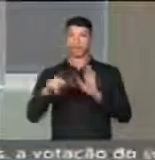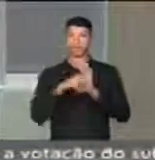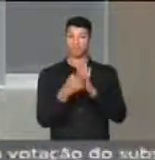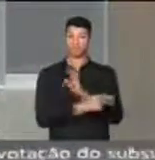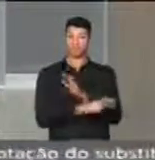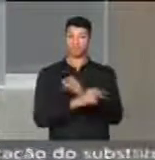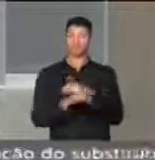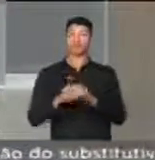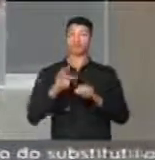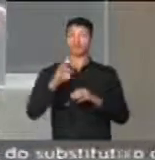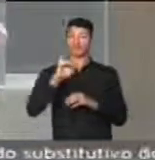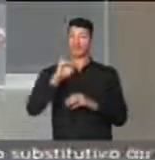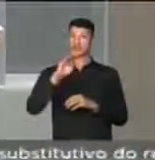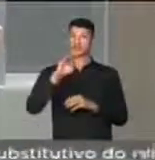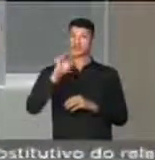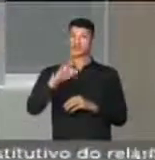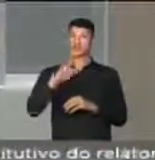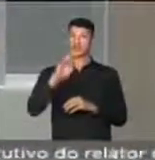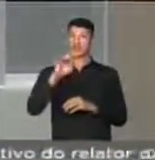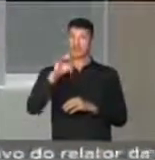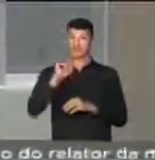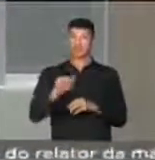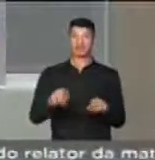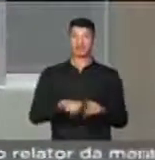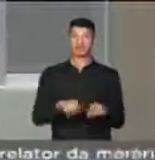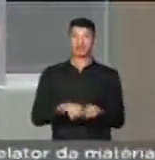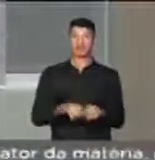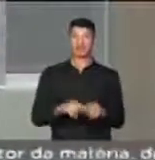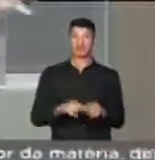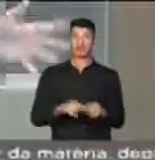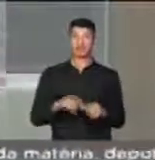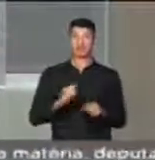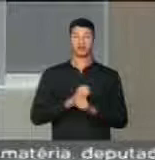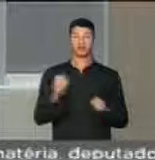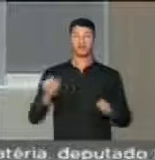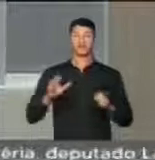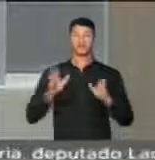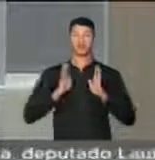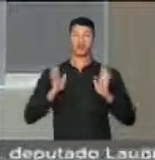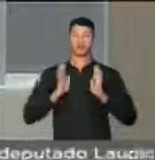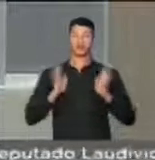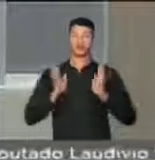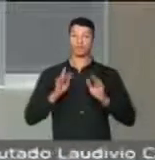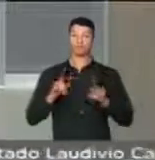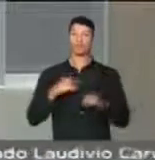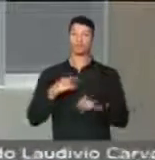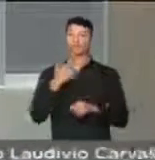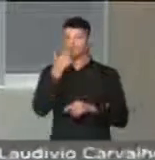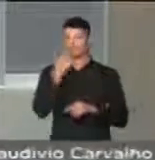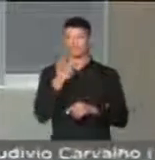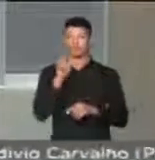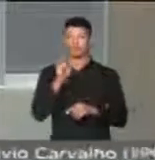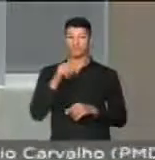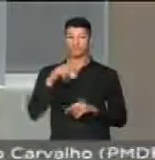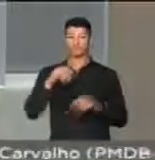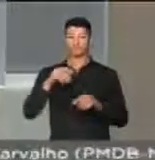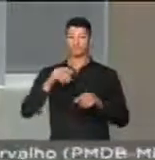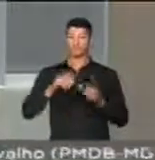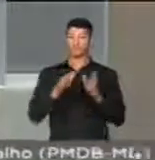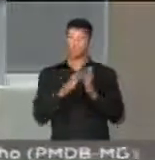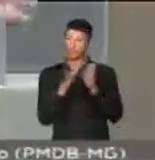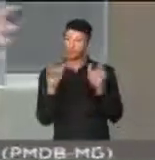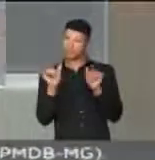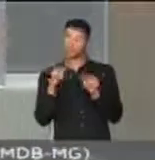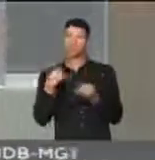propriedade, tributar a renda e tributar as grandes fortunas, eu me parece que a médio e longo prazo